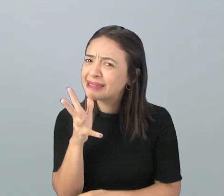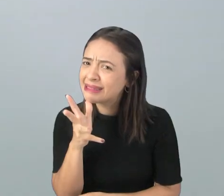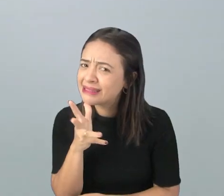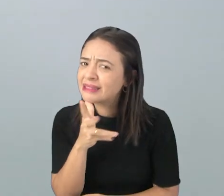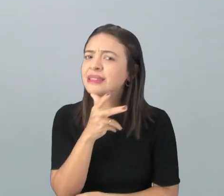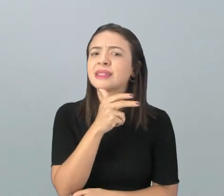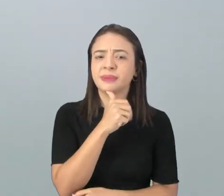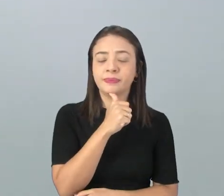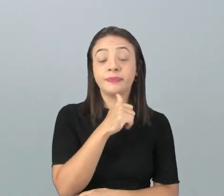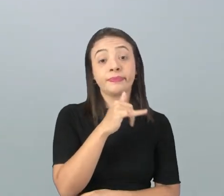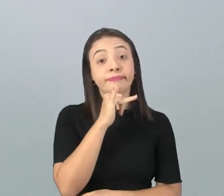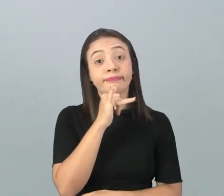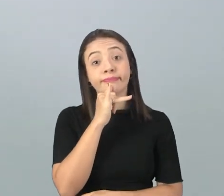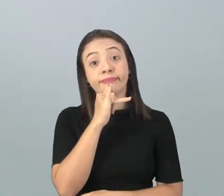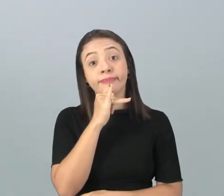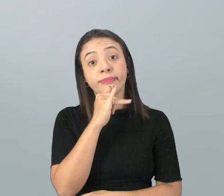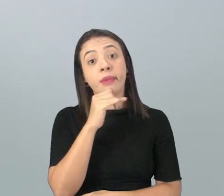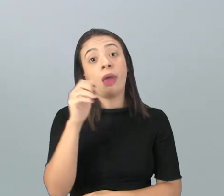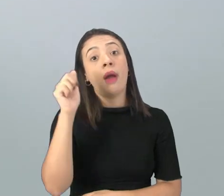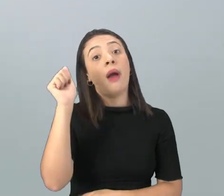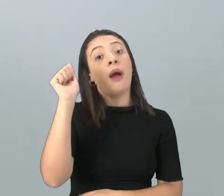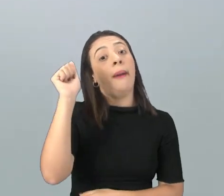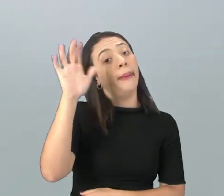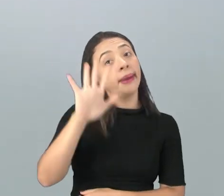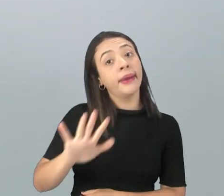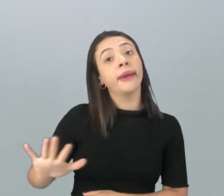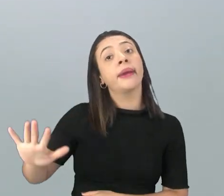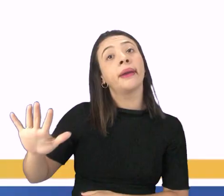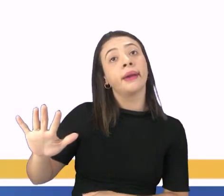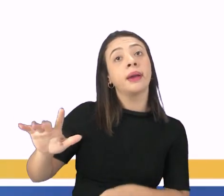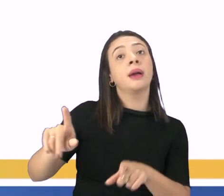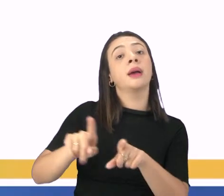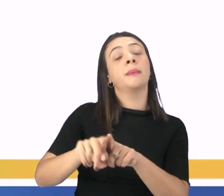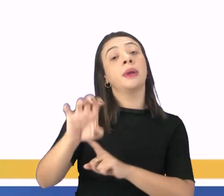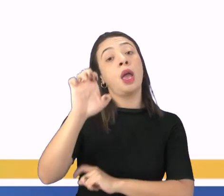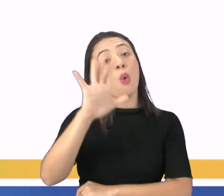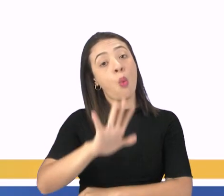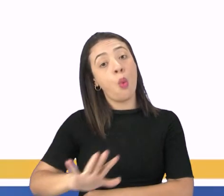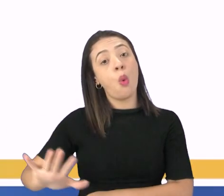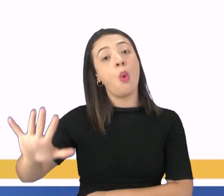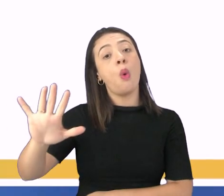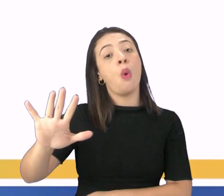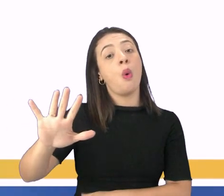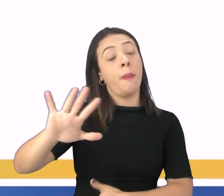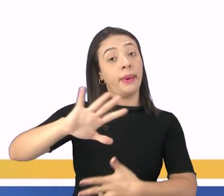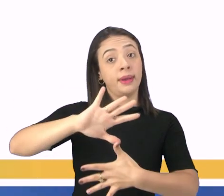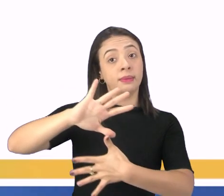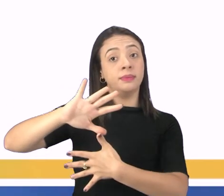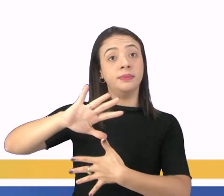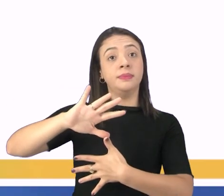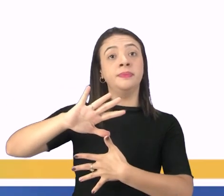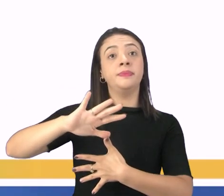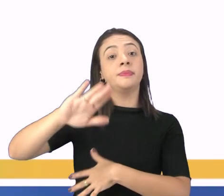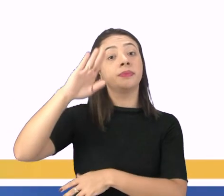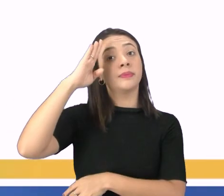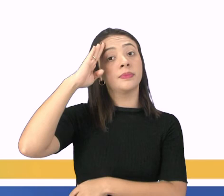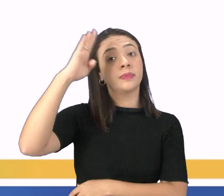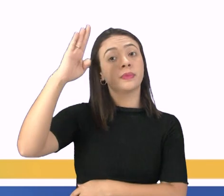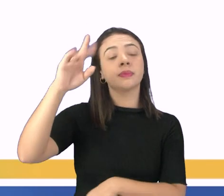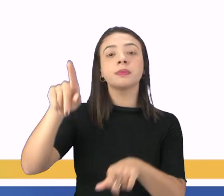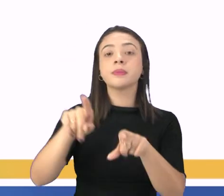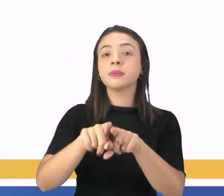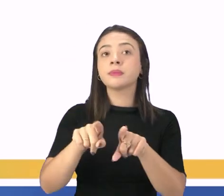E aí você tem o caso da América, no sul da África, você tem na Europa e principalmente com maior destaque